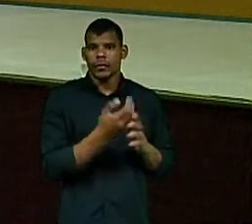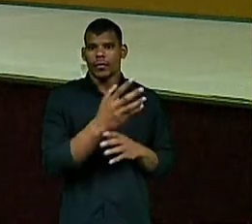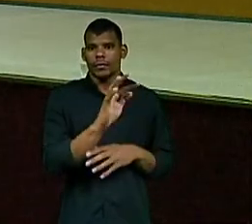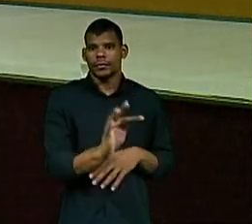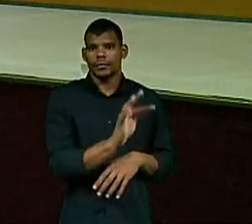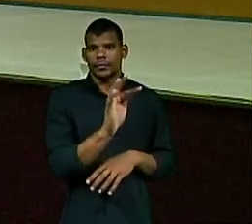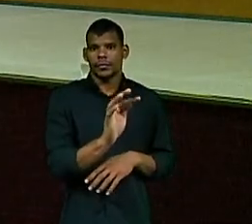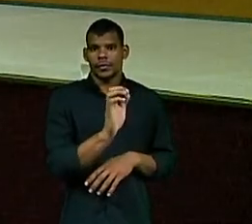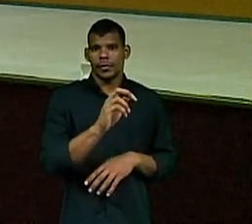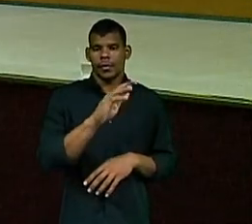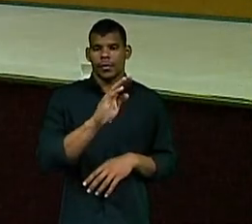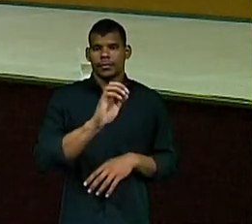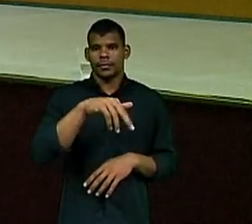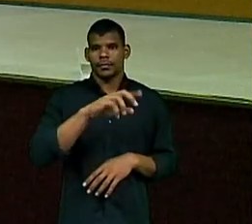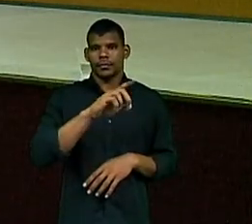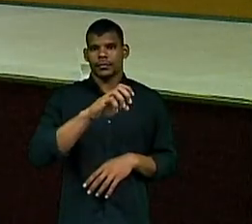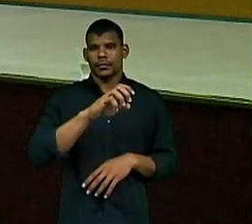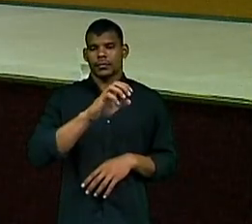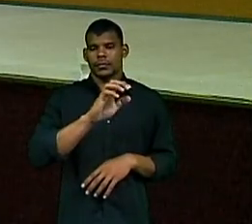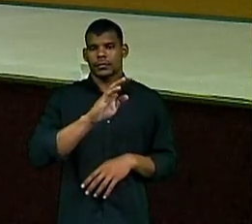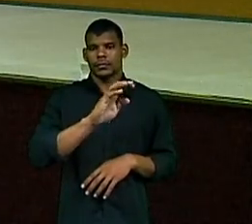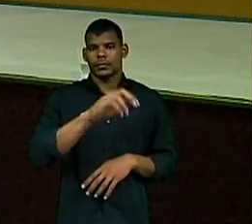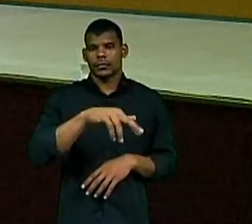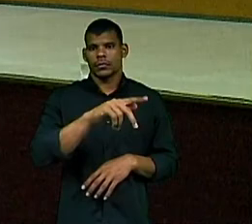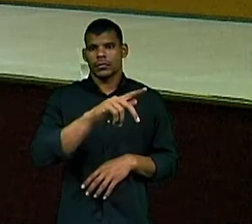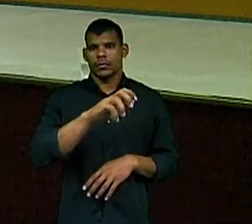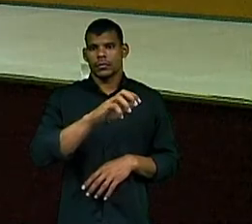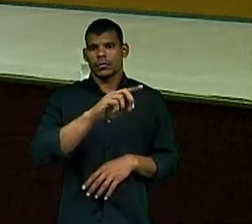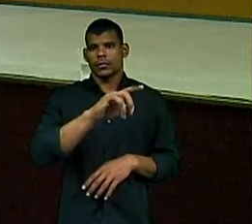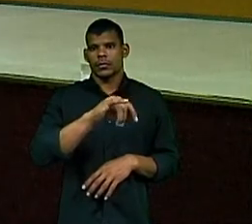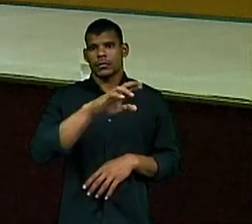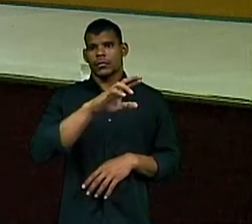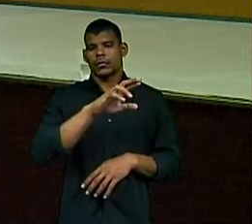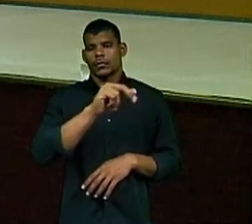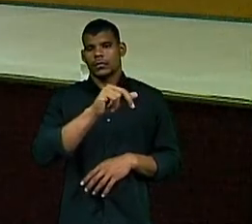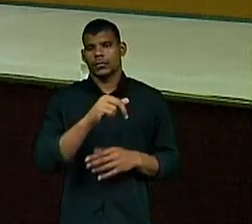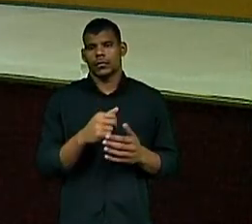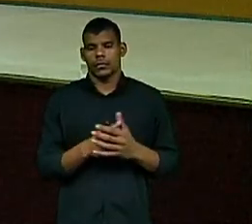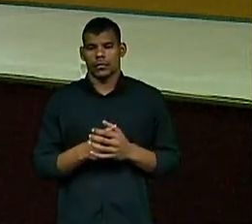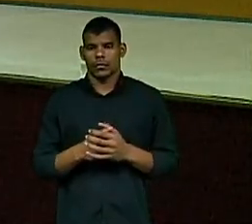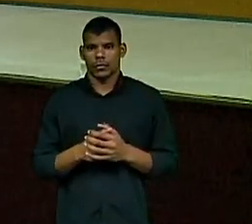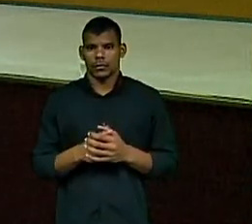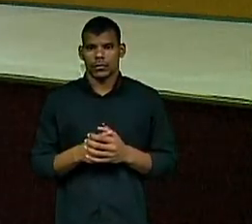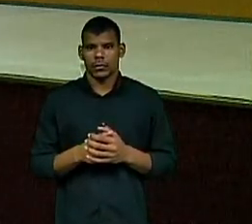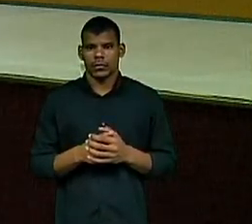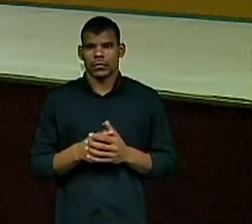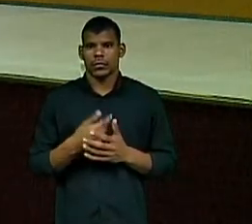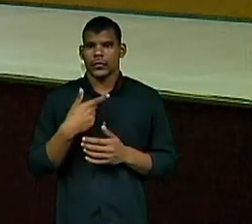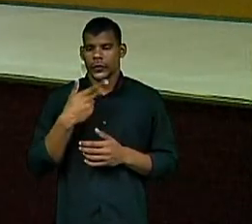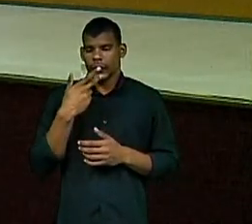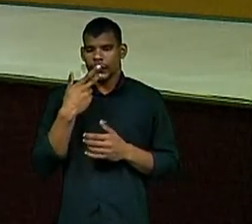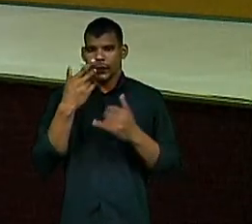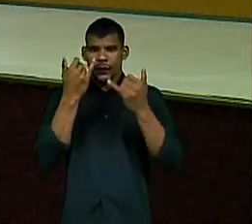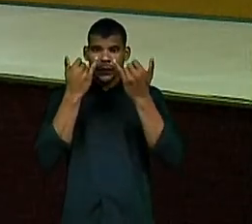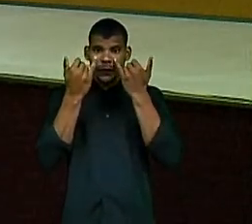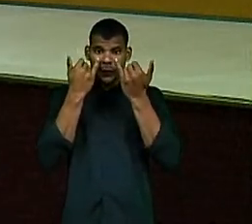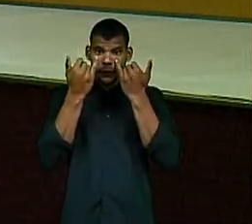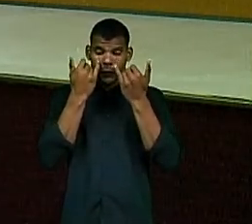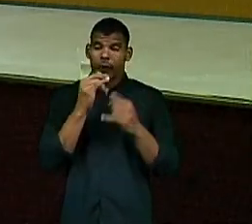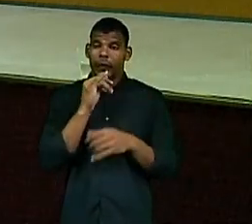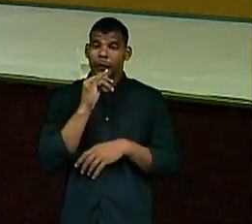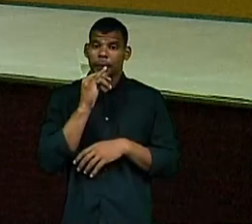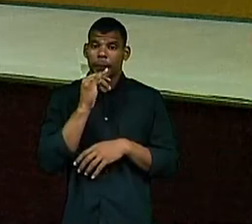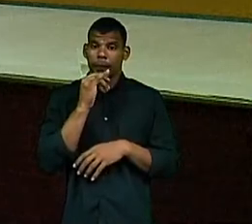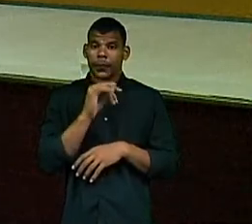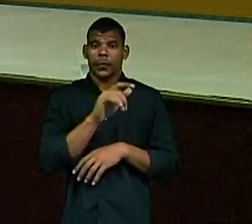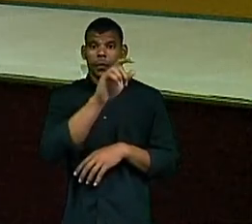porque é algo super errado isso caracteriza um relacionamento quando vocês verem noticiários fulano de tal teve uma